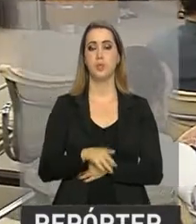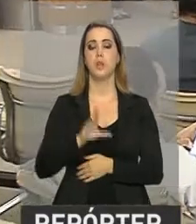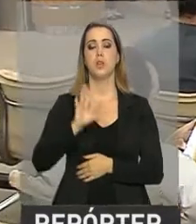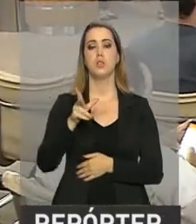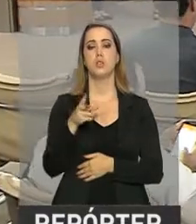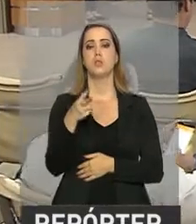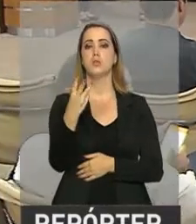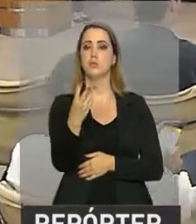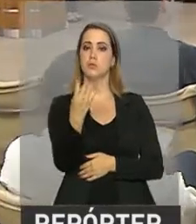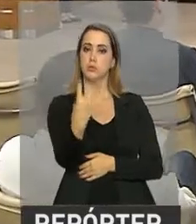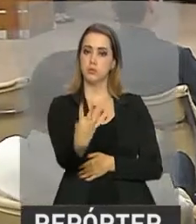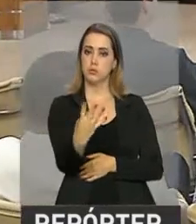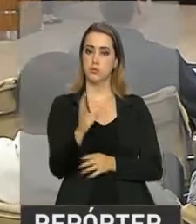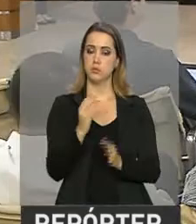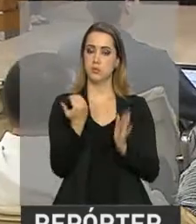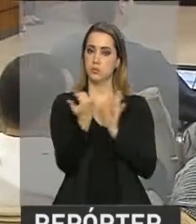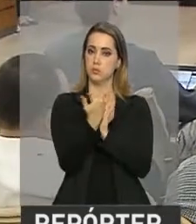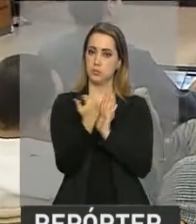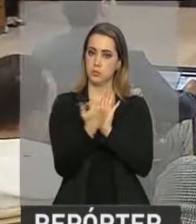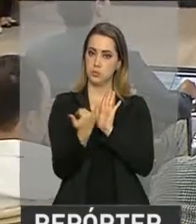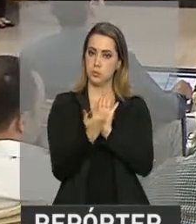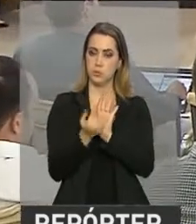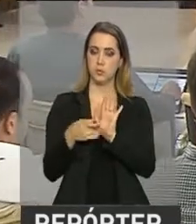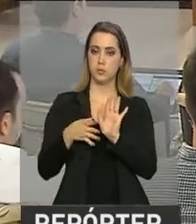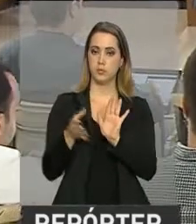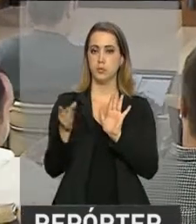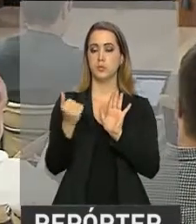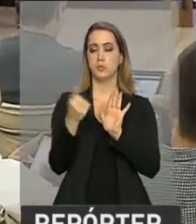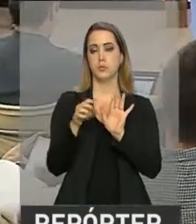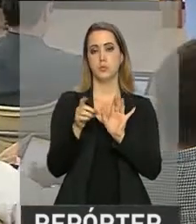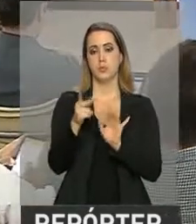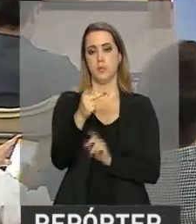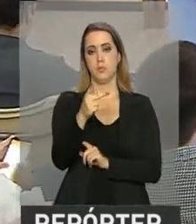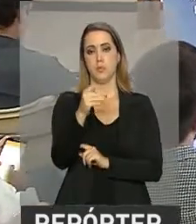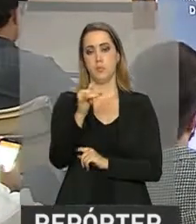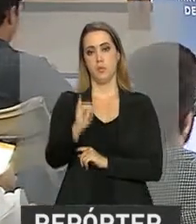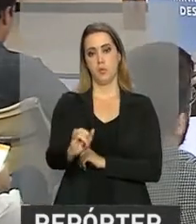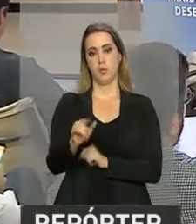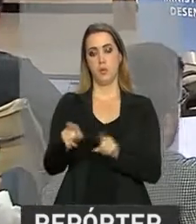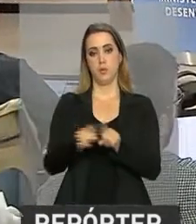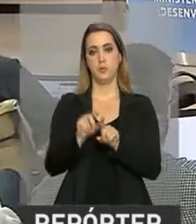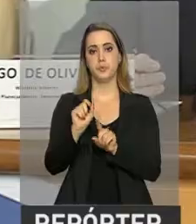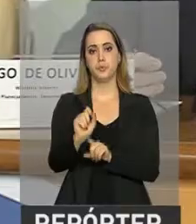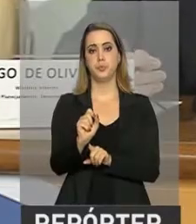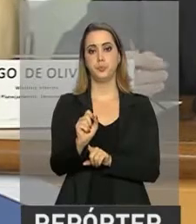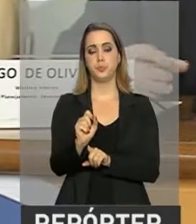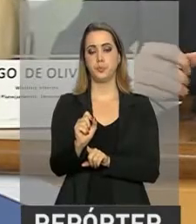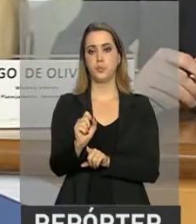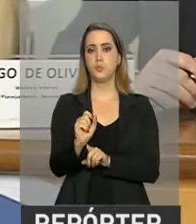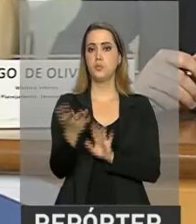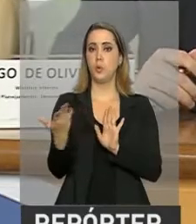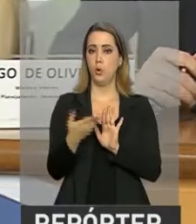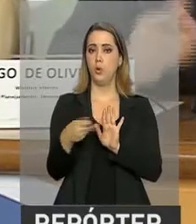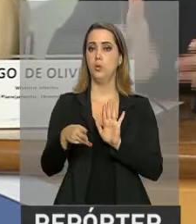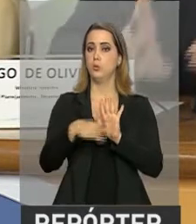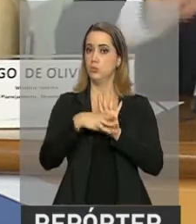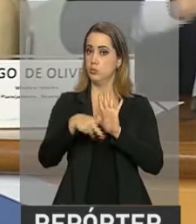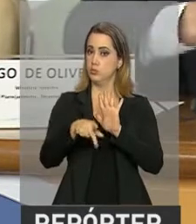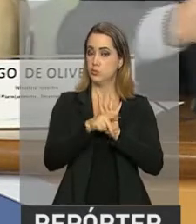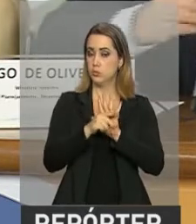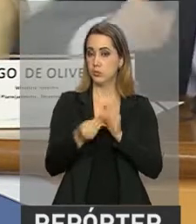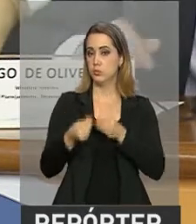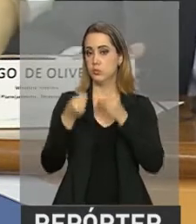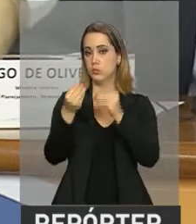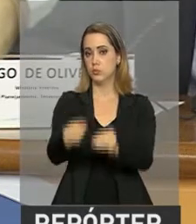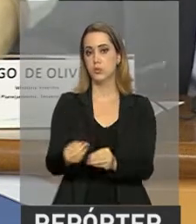projetos previstos para a concessão pelo programa de parcerias de investimentos o pp ii com a medida provisória a idéia é garantir